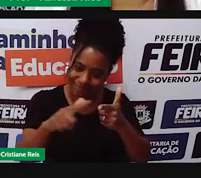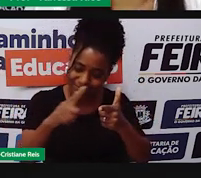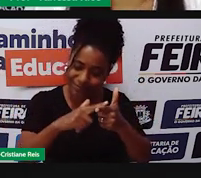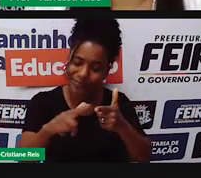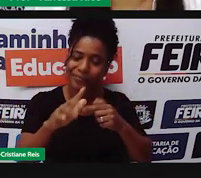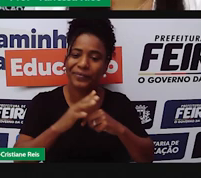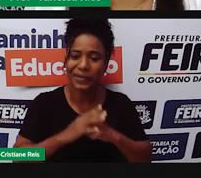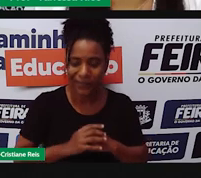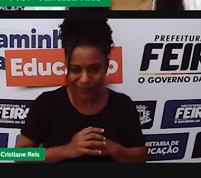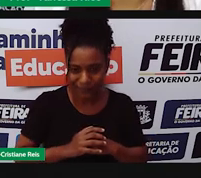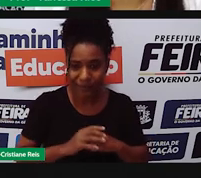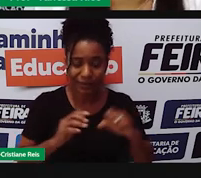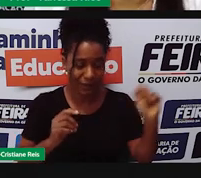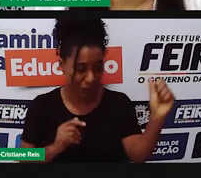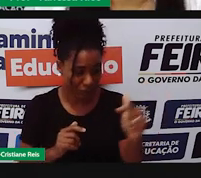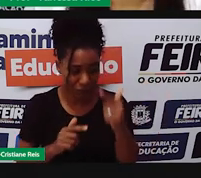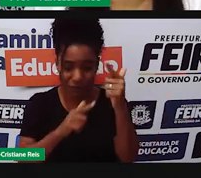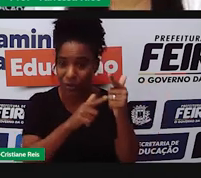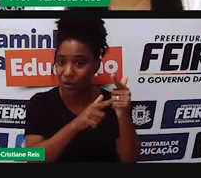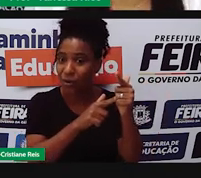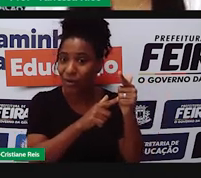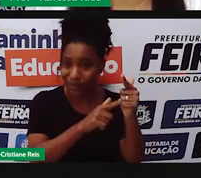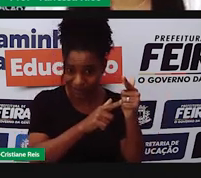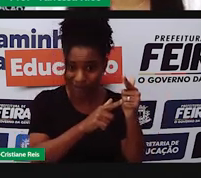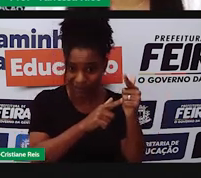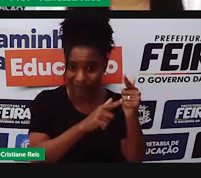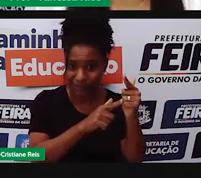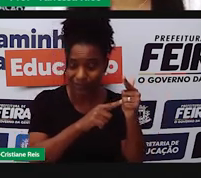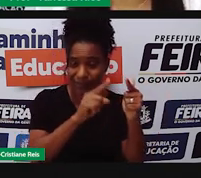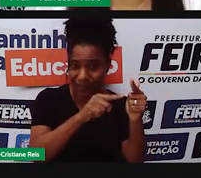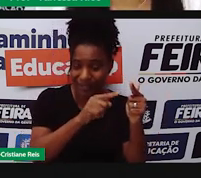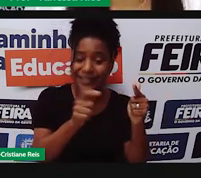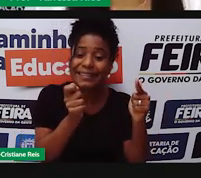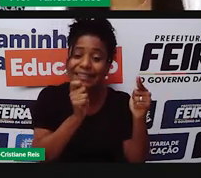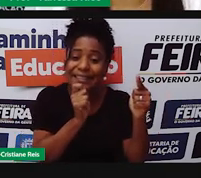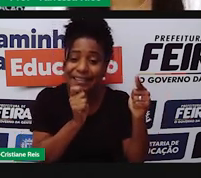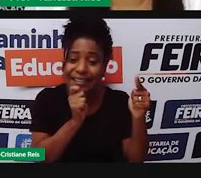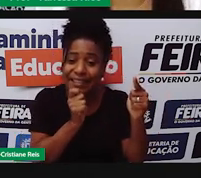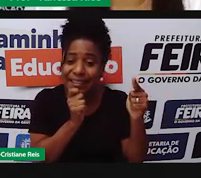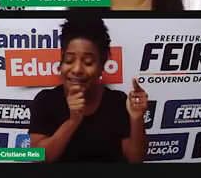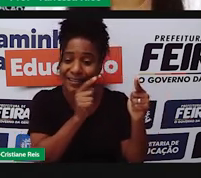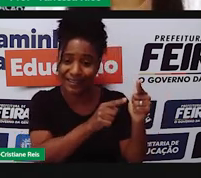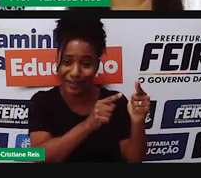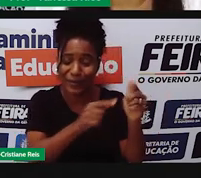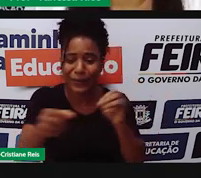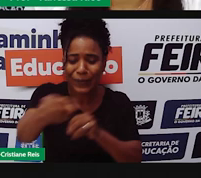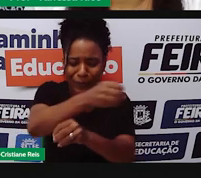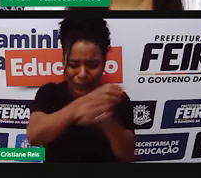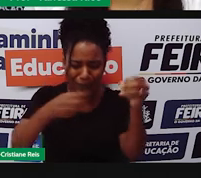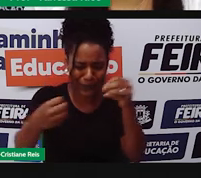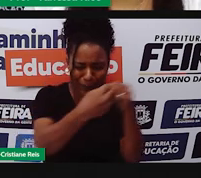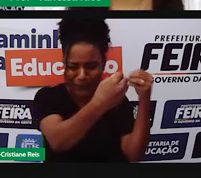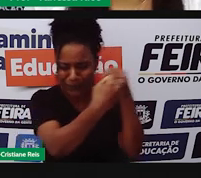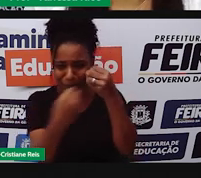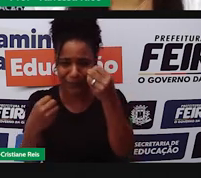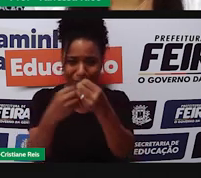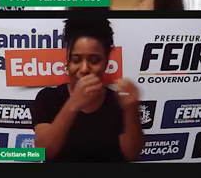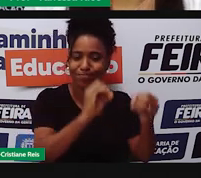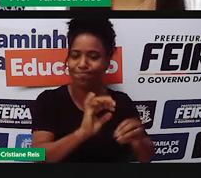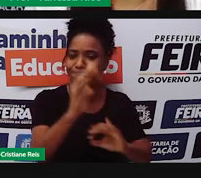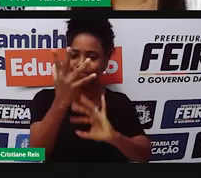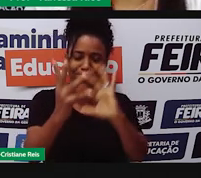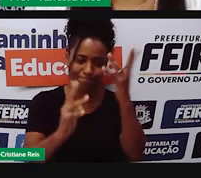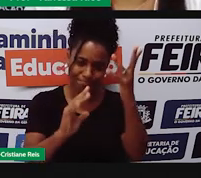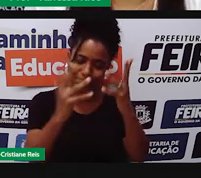Sol, essas órbitas não existiriam. E os planetas estariam aí fazendo as suas movimentações de forma